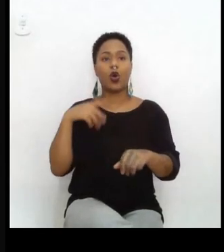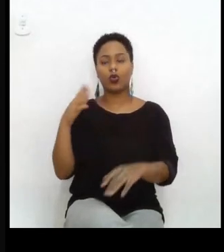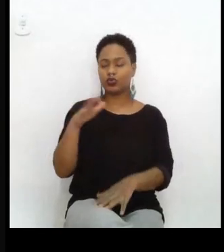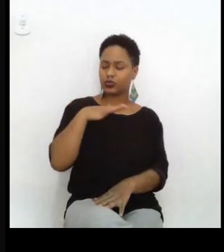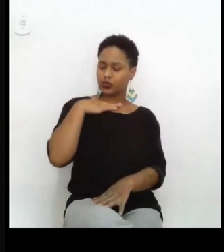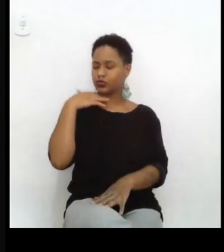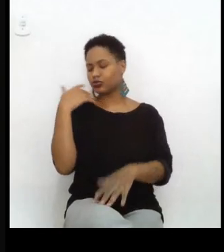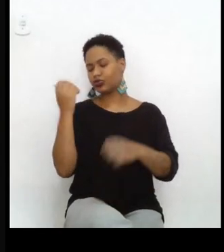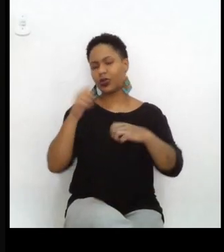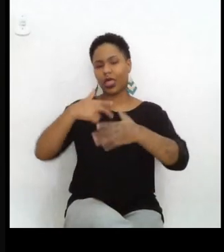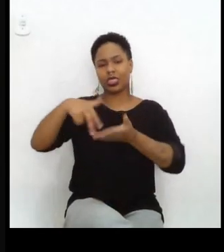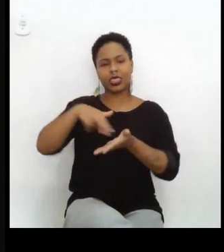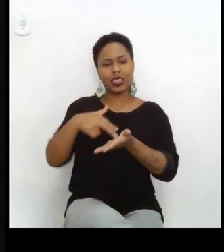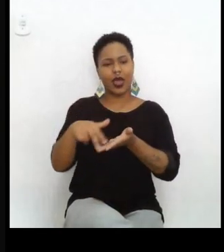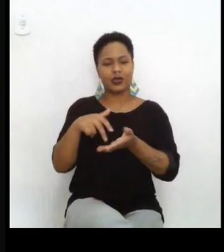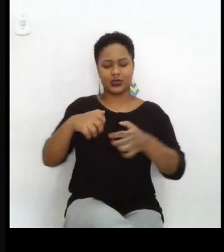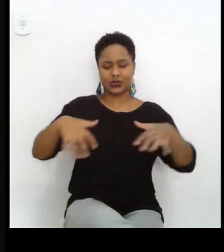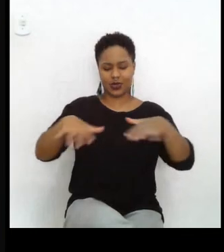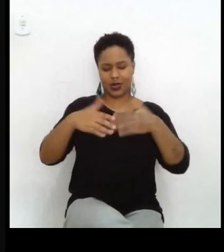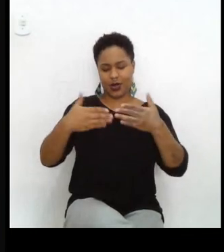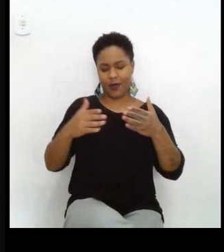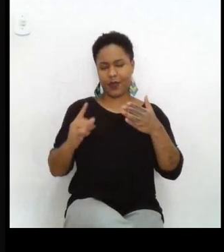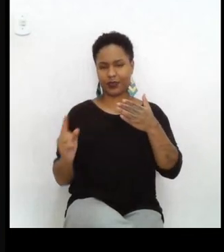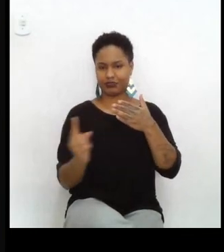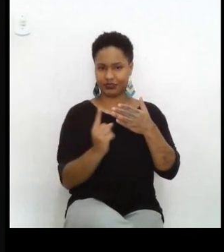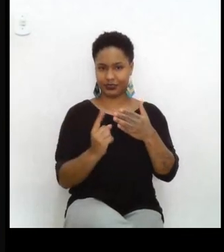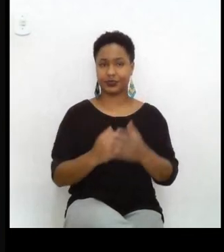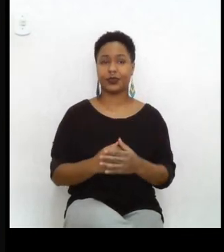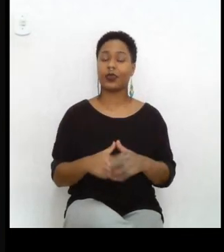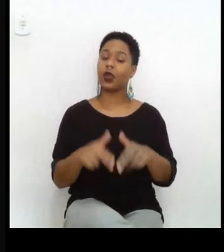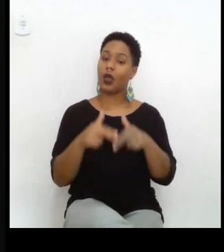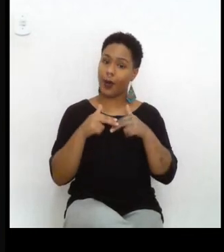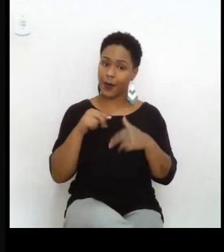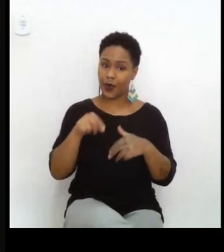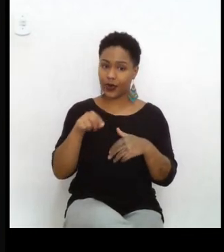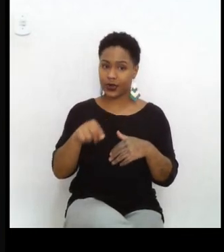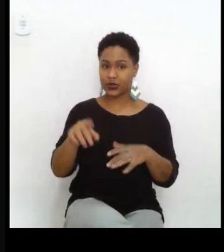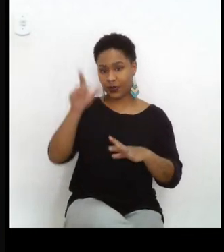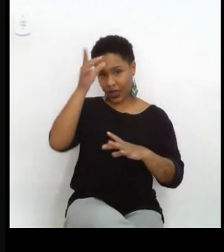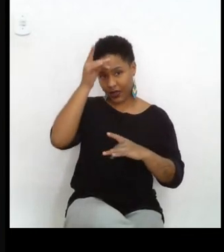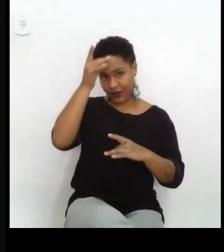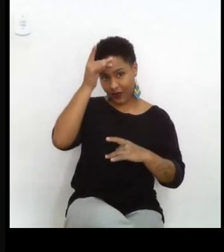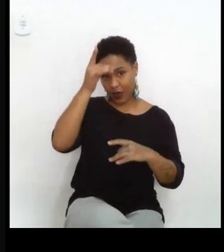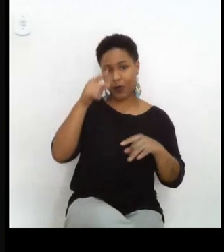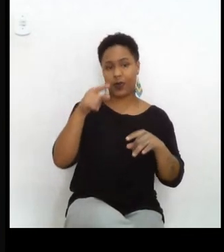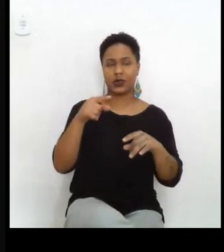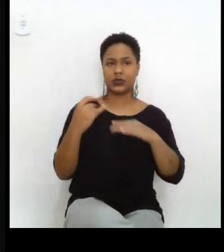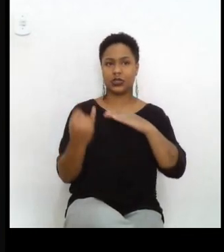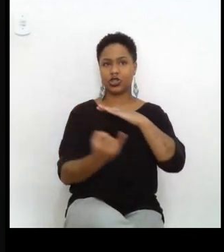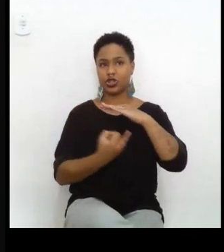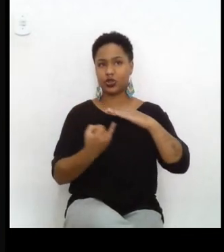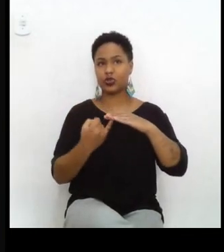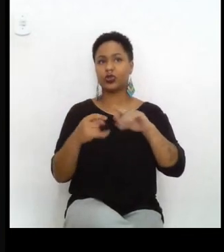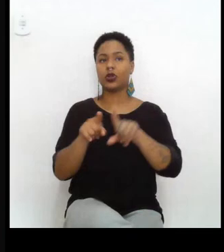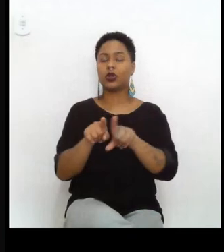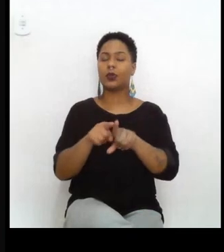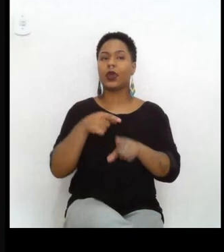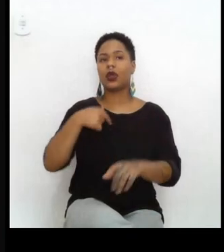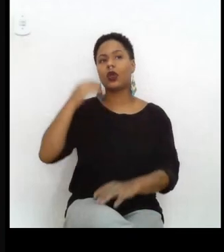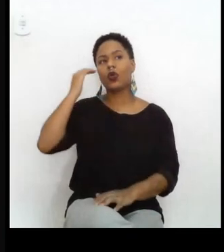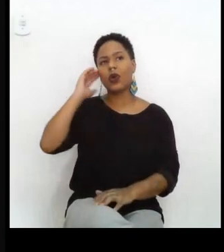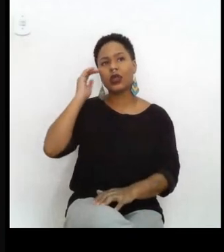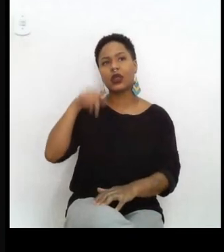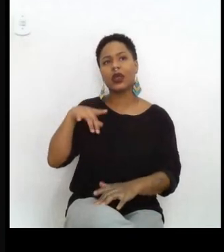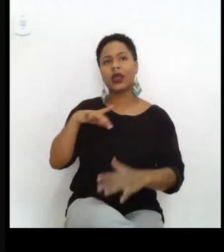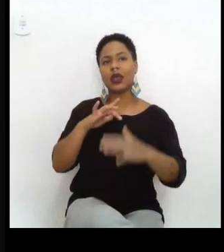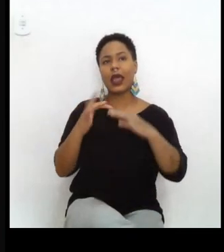é também por conta Dessa espécie de performance institucional é E aí eu tô entendendo que a de uma rede